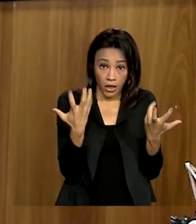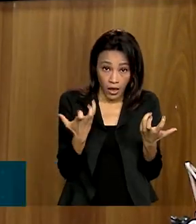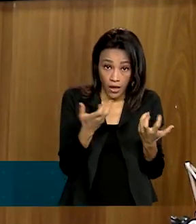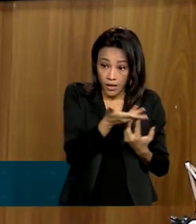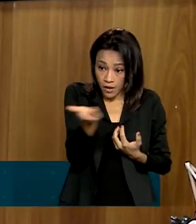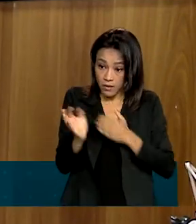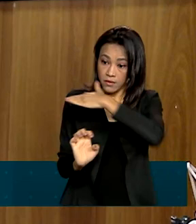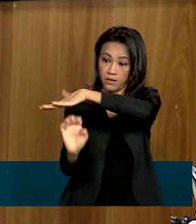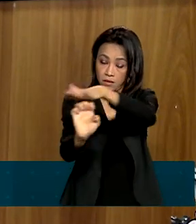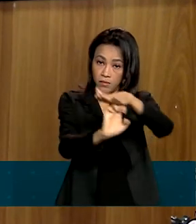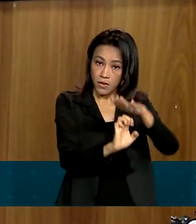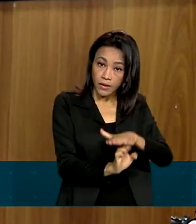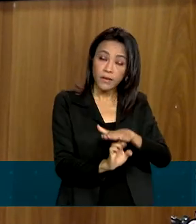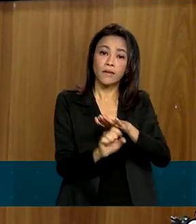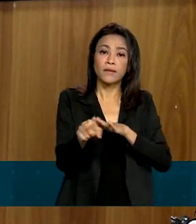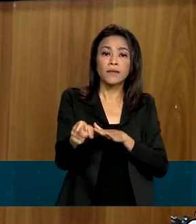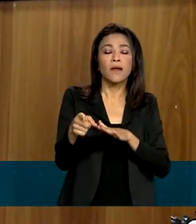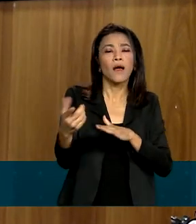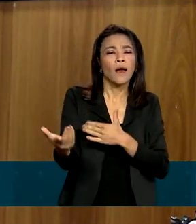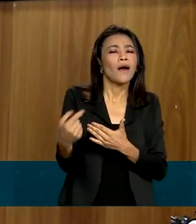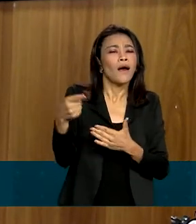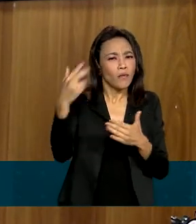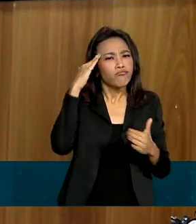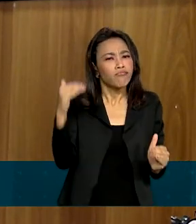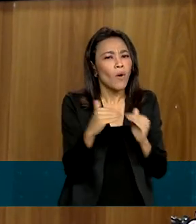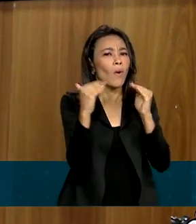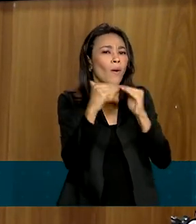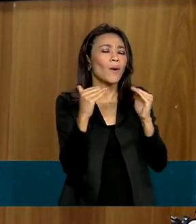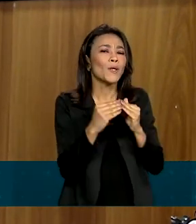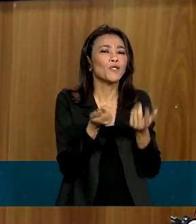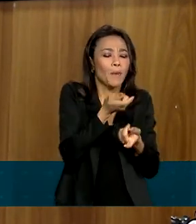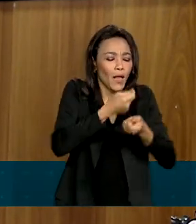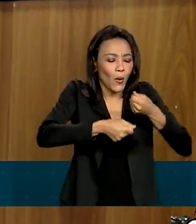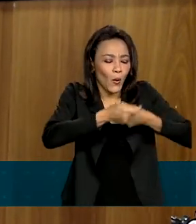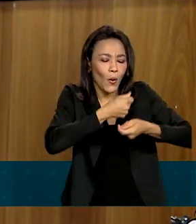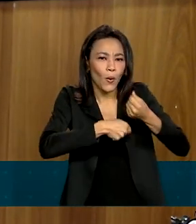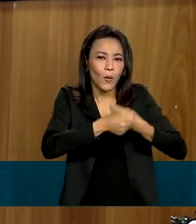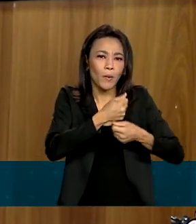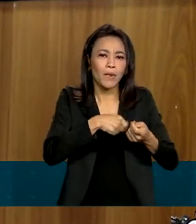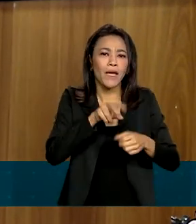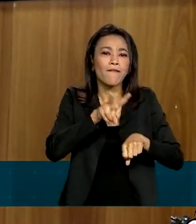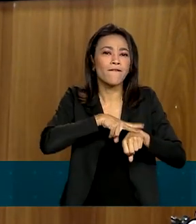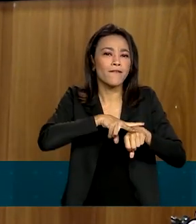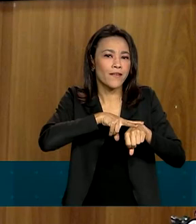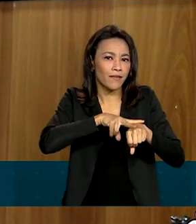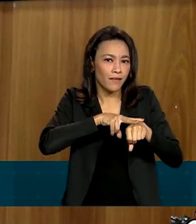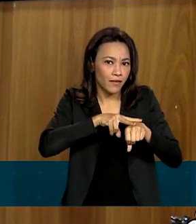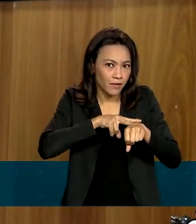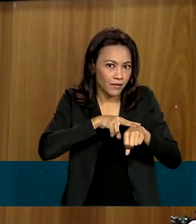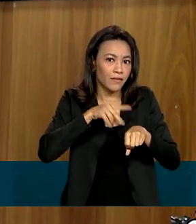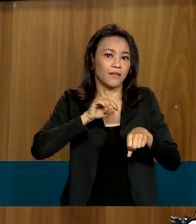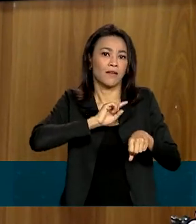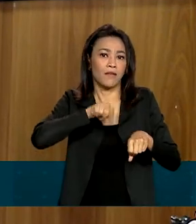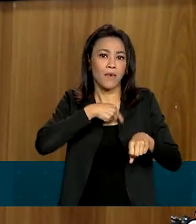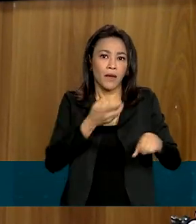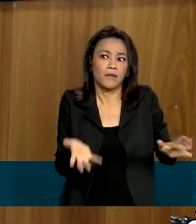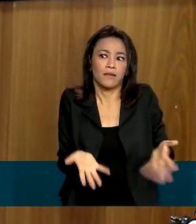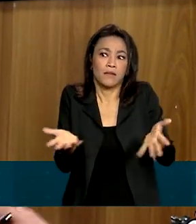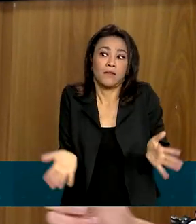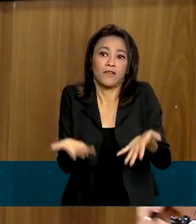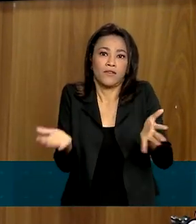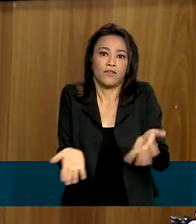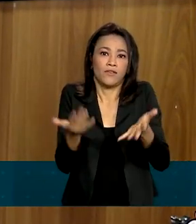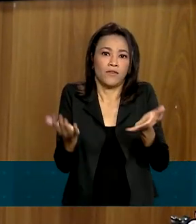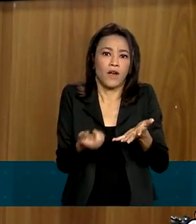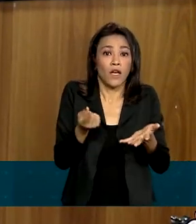de escala uma nova economia verde neutra e Missões até 2050 e financiamento de clima pode incentivar tudo isso porque quando você